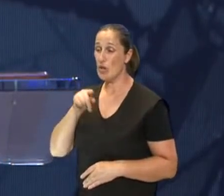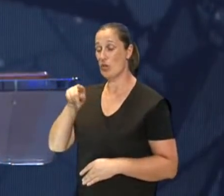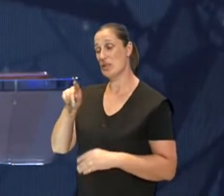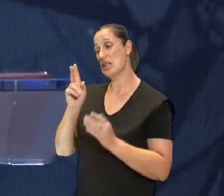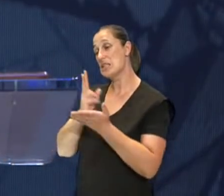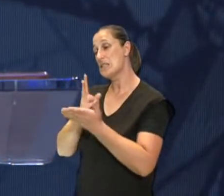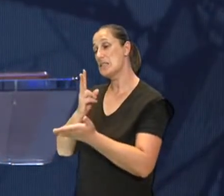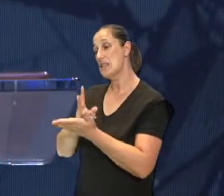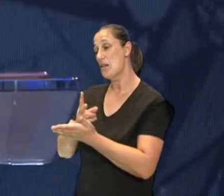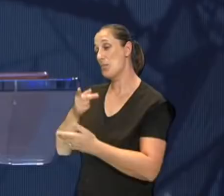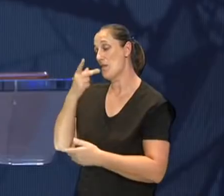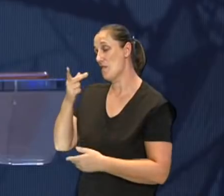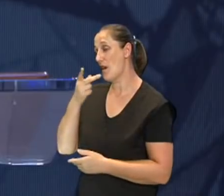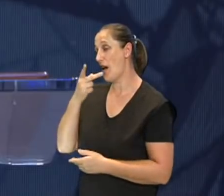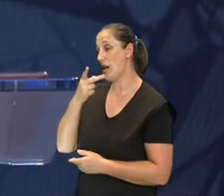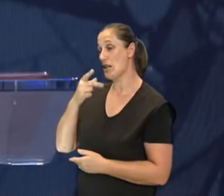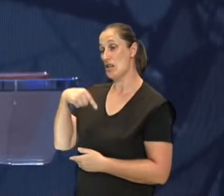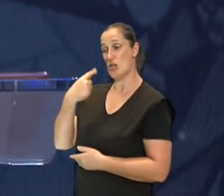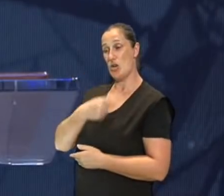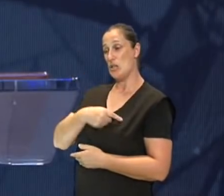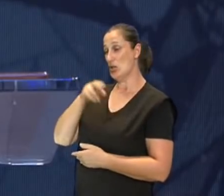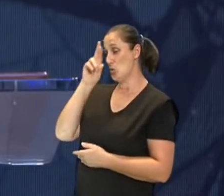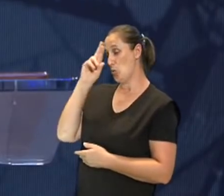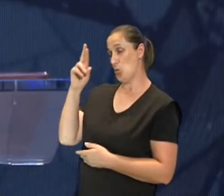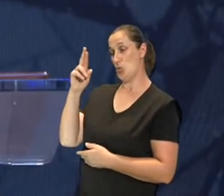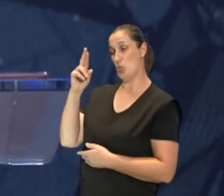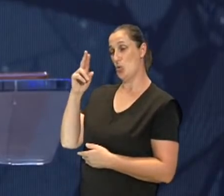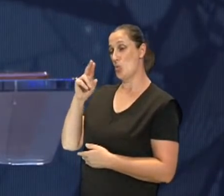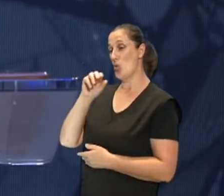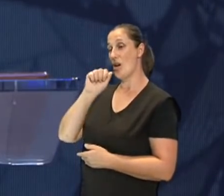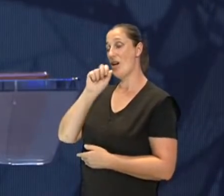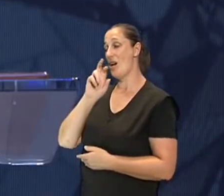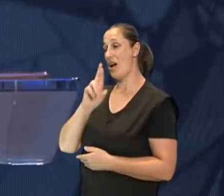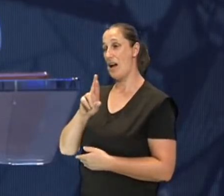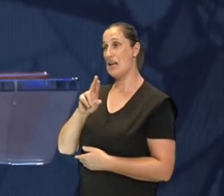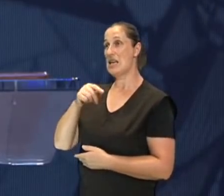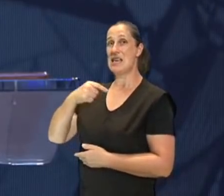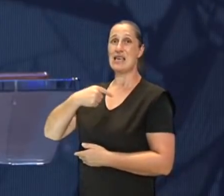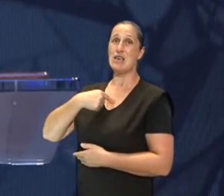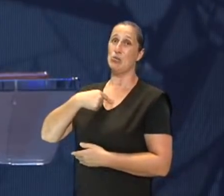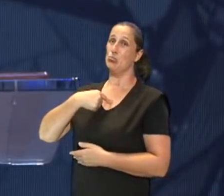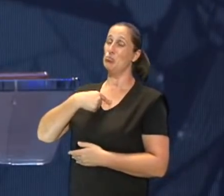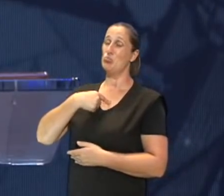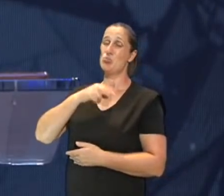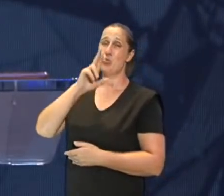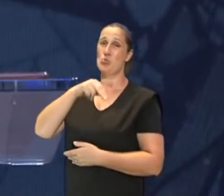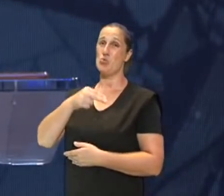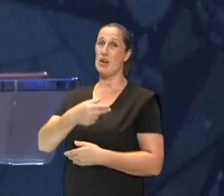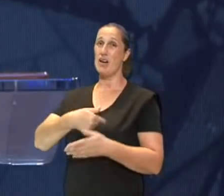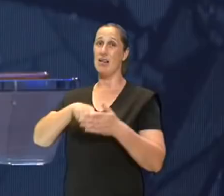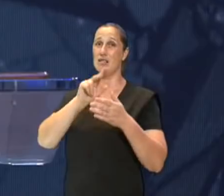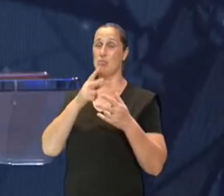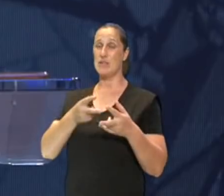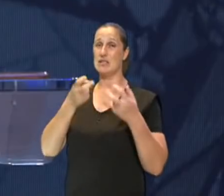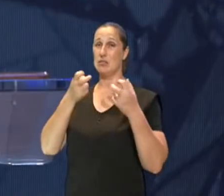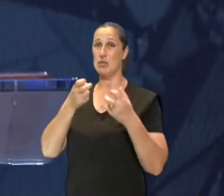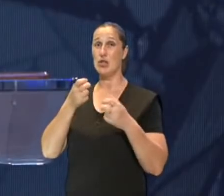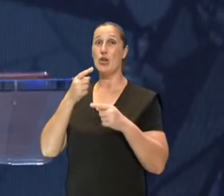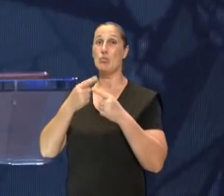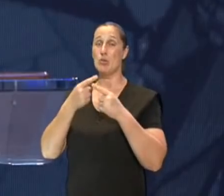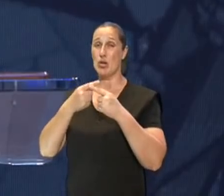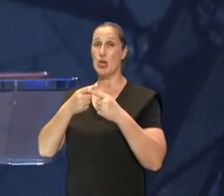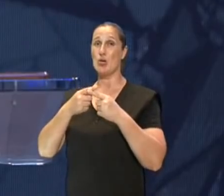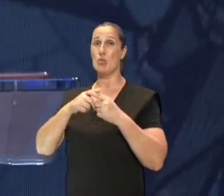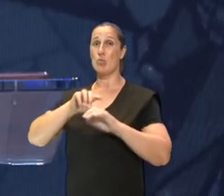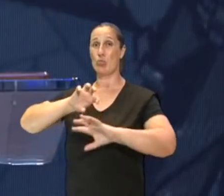que respiramos. E eu nunca tinha percebido quão profunda essa palavra, porque com essa doença eu